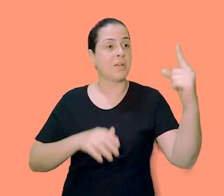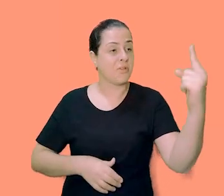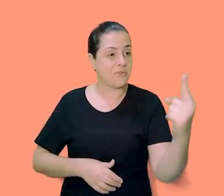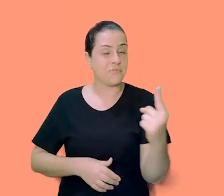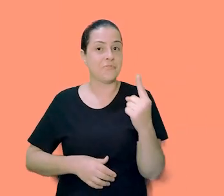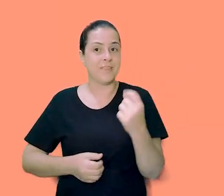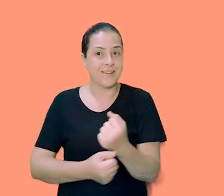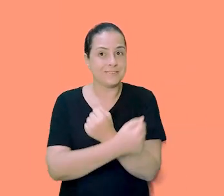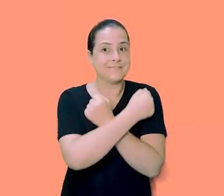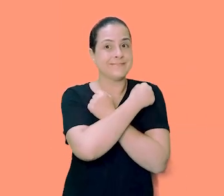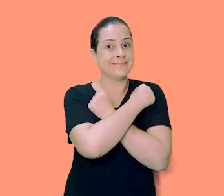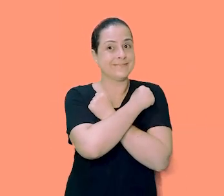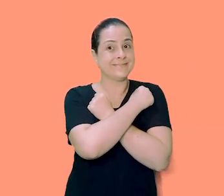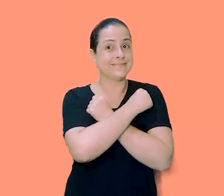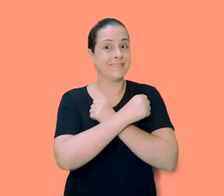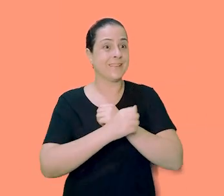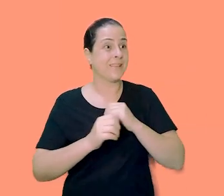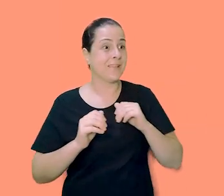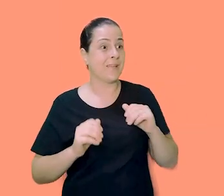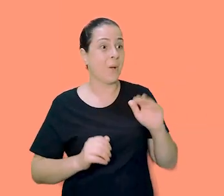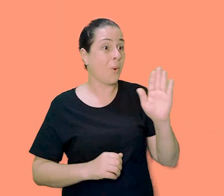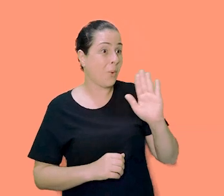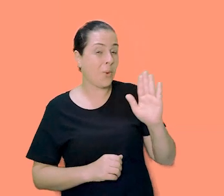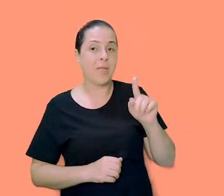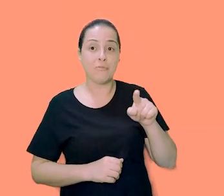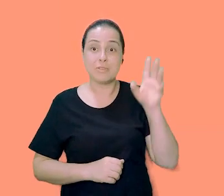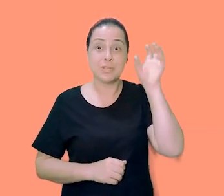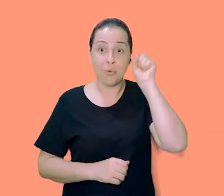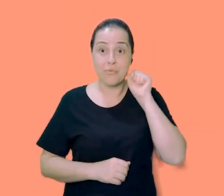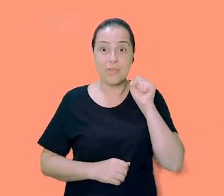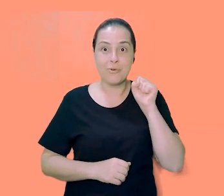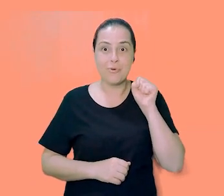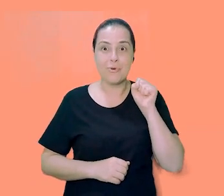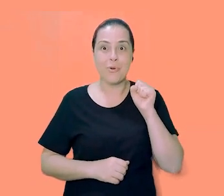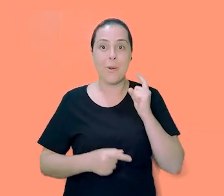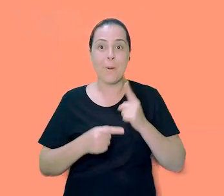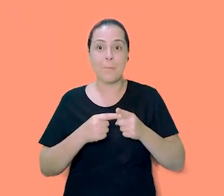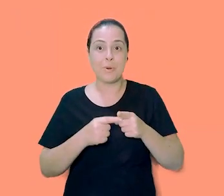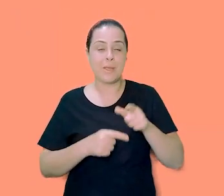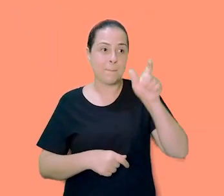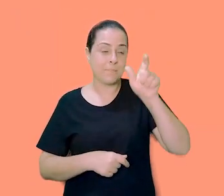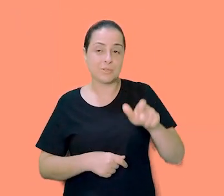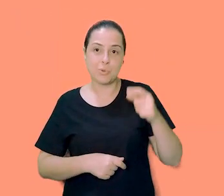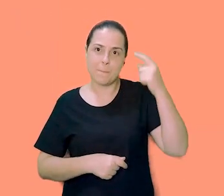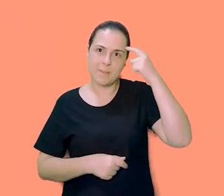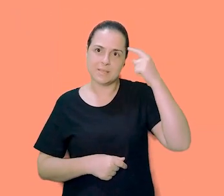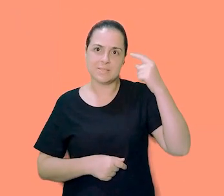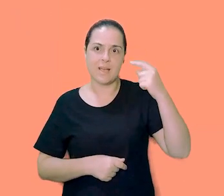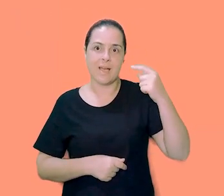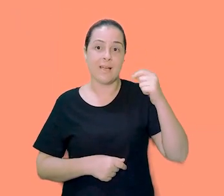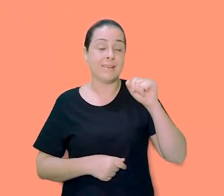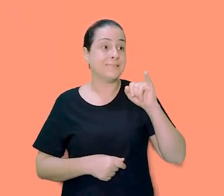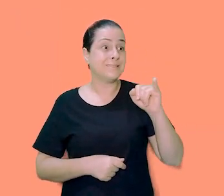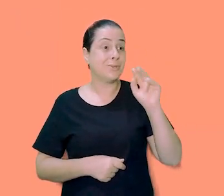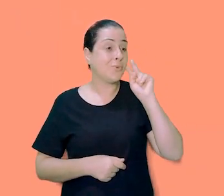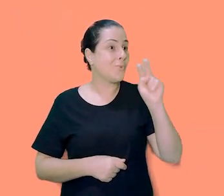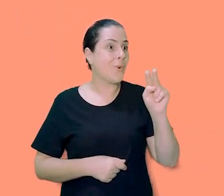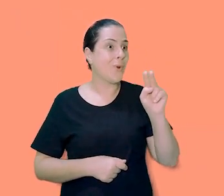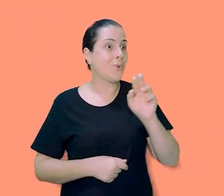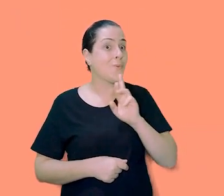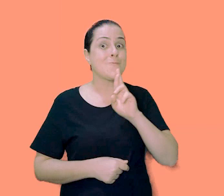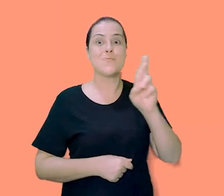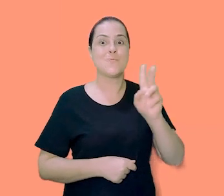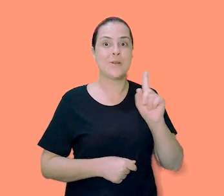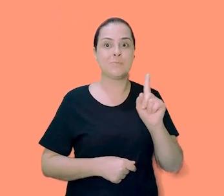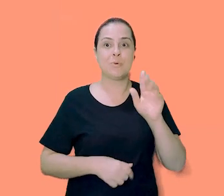abraçar e elas falavam, oi lá, e eu respondia. A pessoa falava assim, você ouviu? Porque elas estavam acostumadas com o fato de eu não responder quando eu não estava olhando para ela.